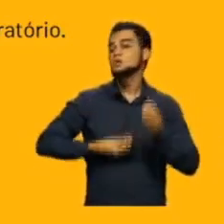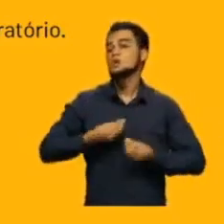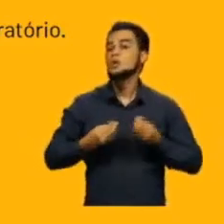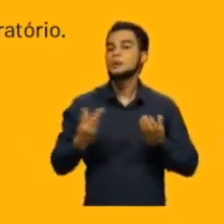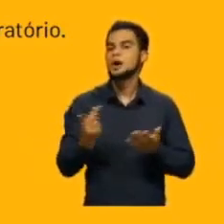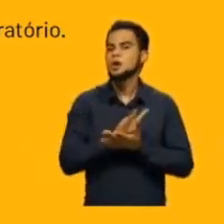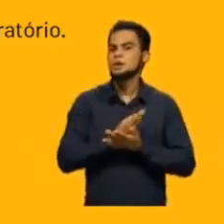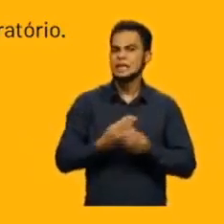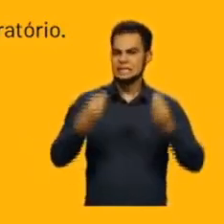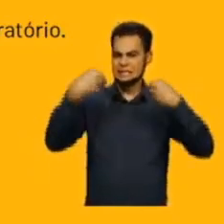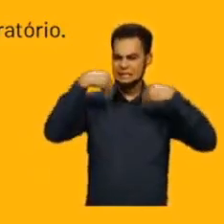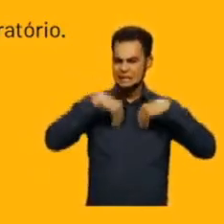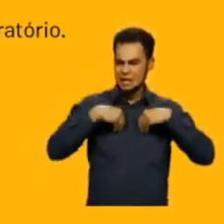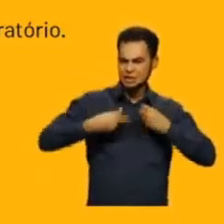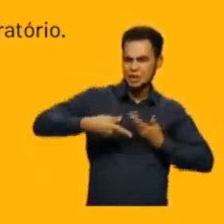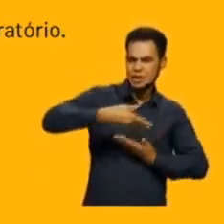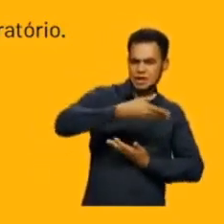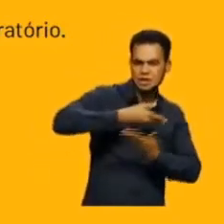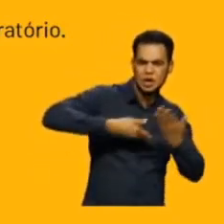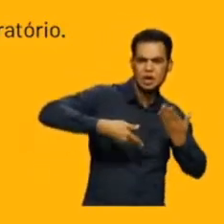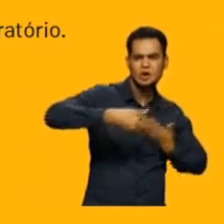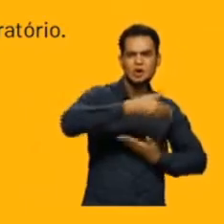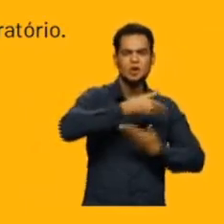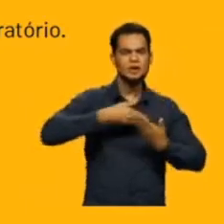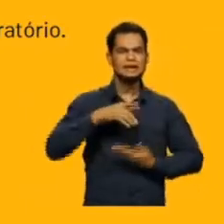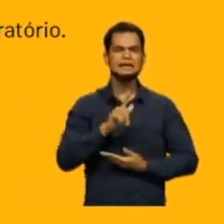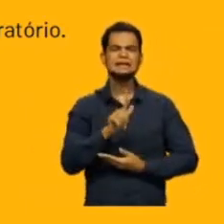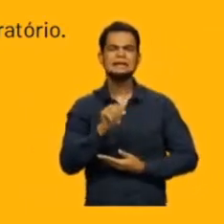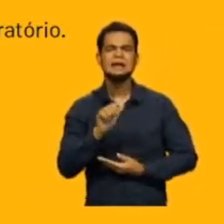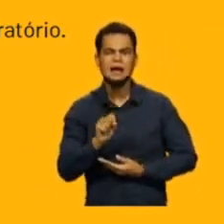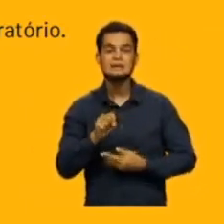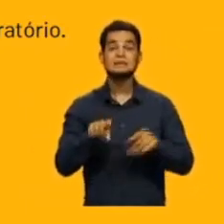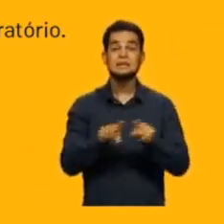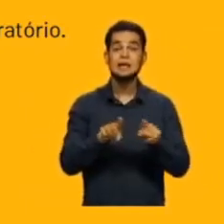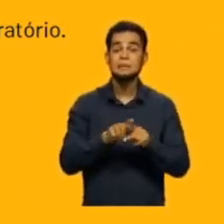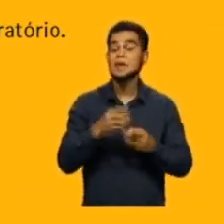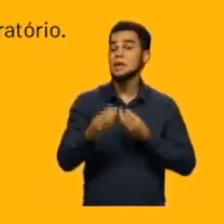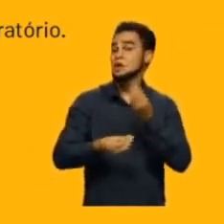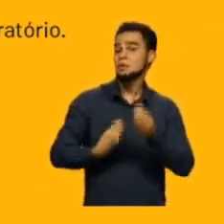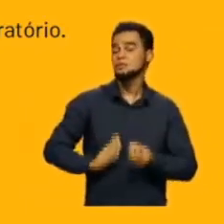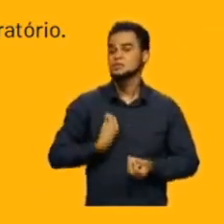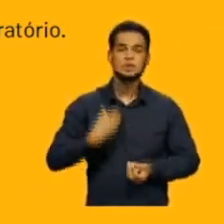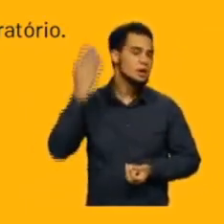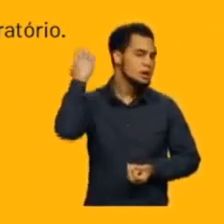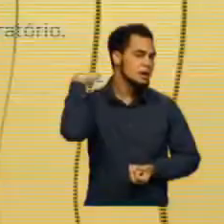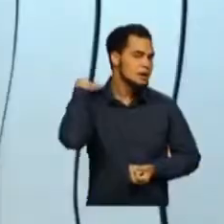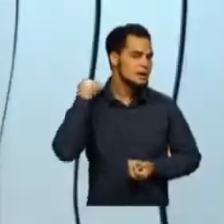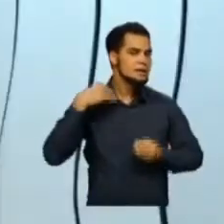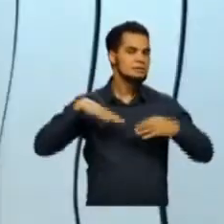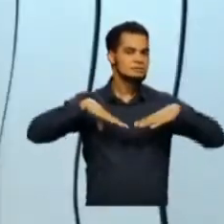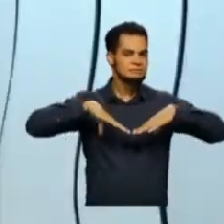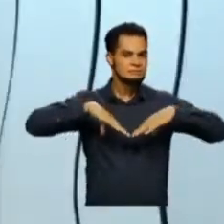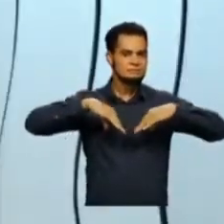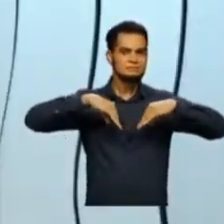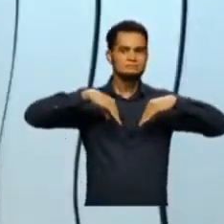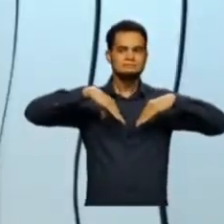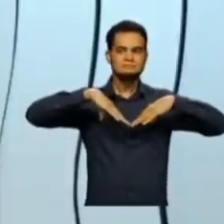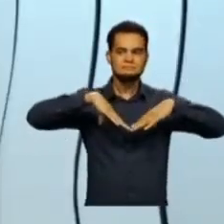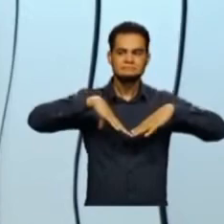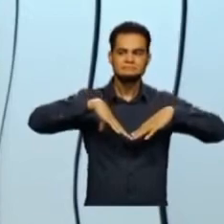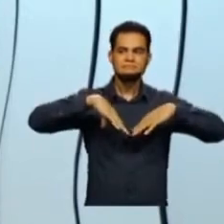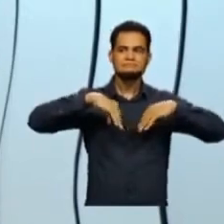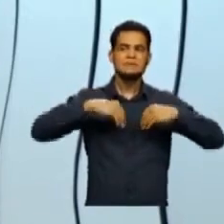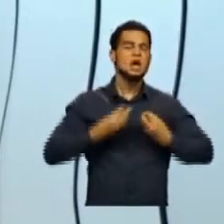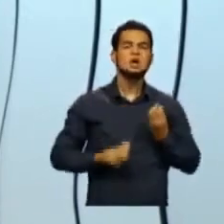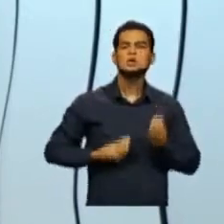trocas gasosas e também compreender o papel do diafragma durante o processo respiratório. Na aula